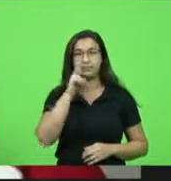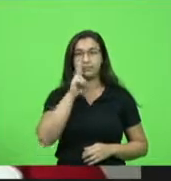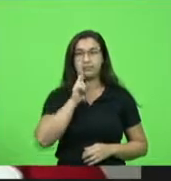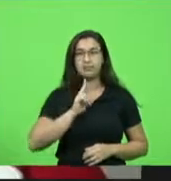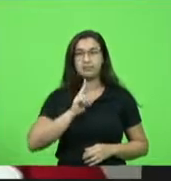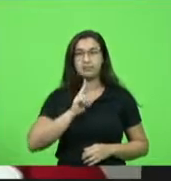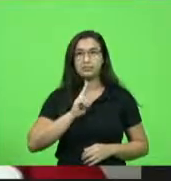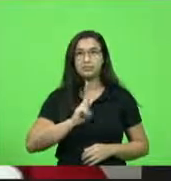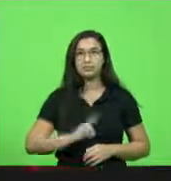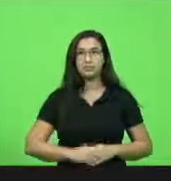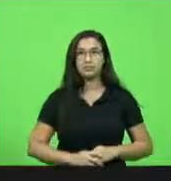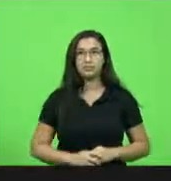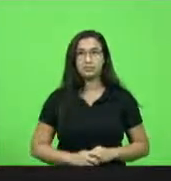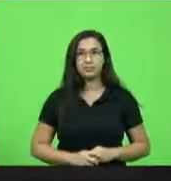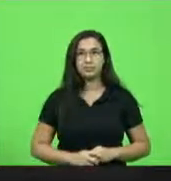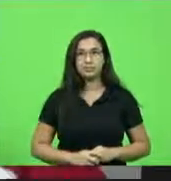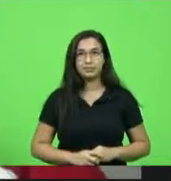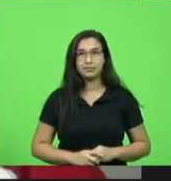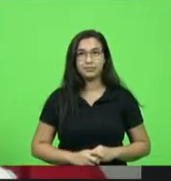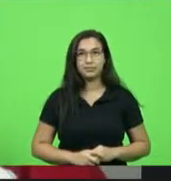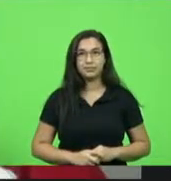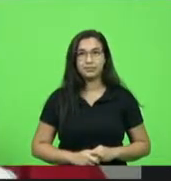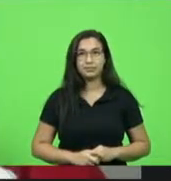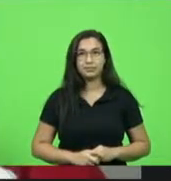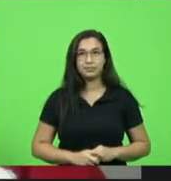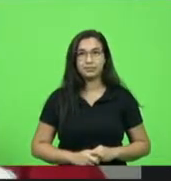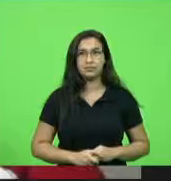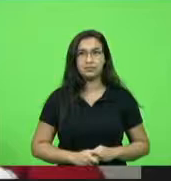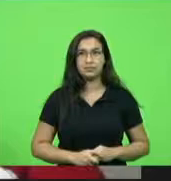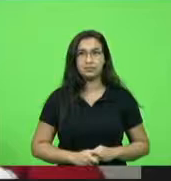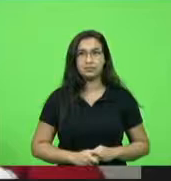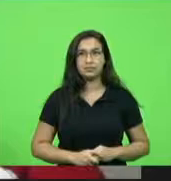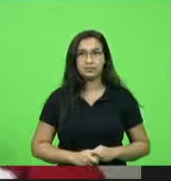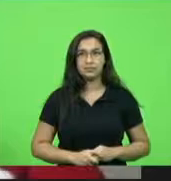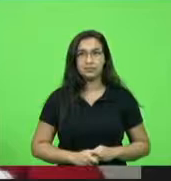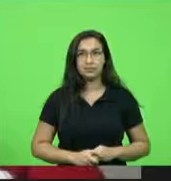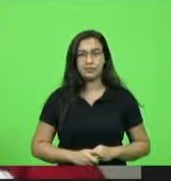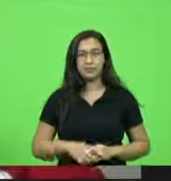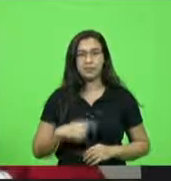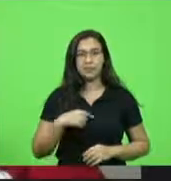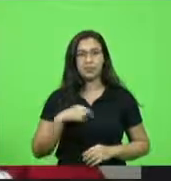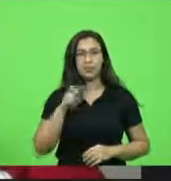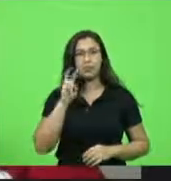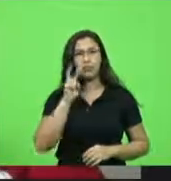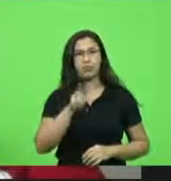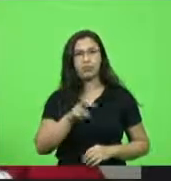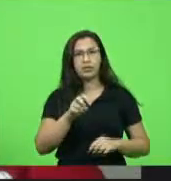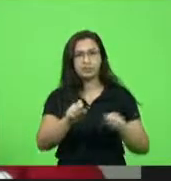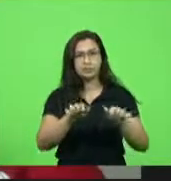também. Por favor, deputado. Eu estou acompanhando a sessão,